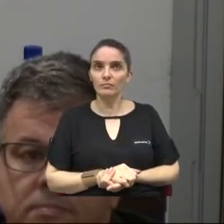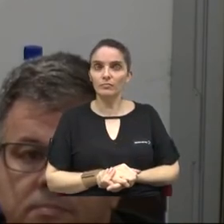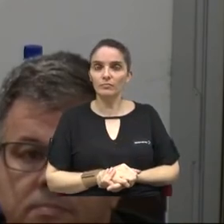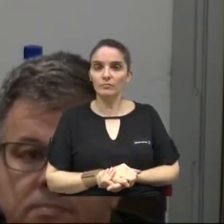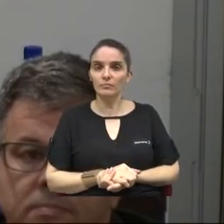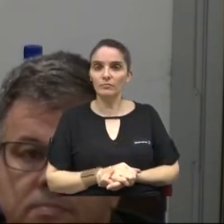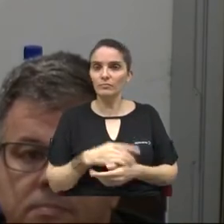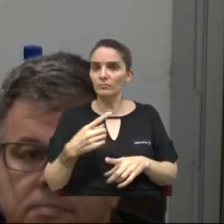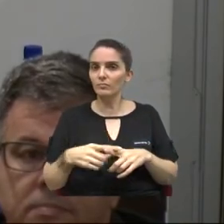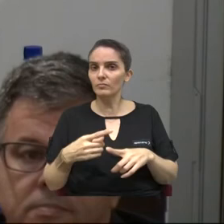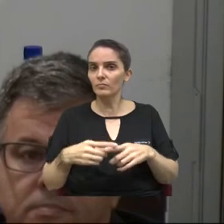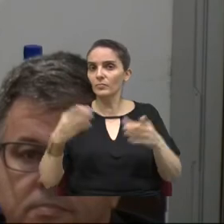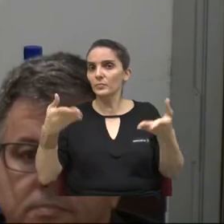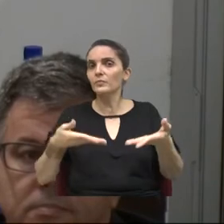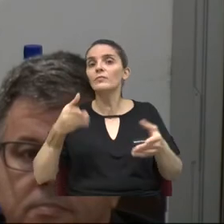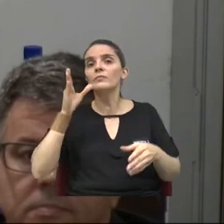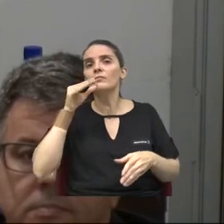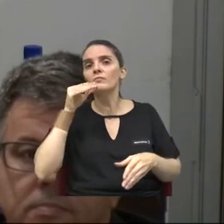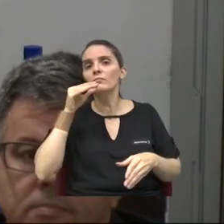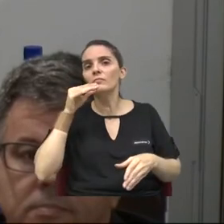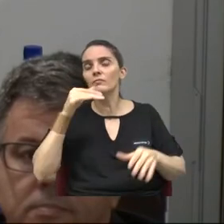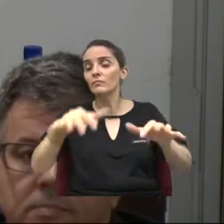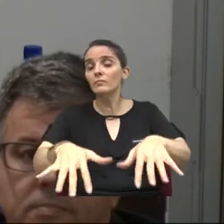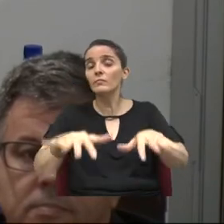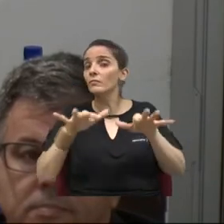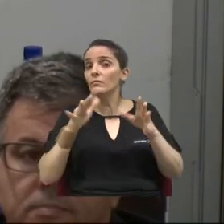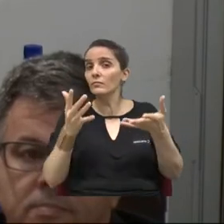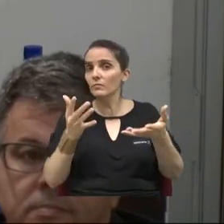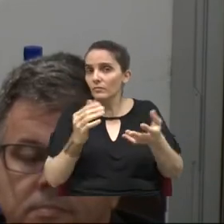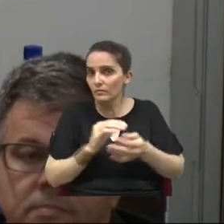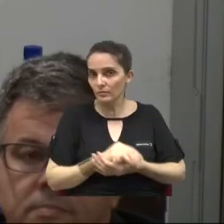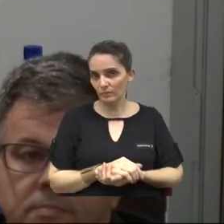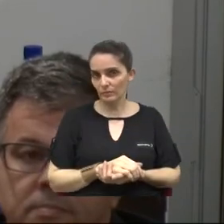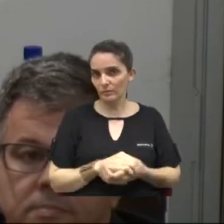Por que agora os servidores não estão aqui para